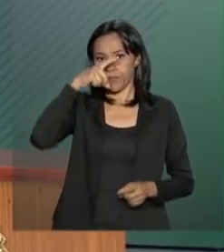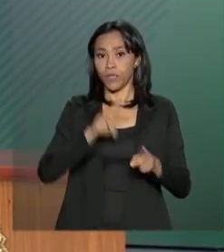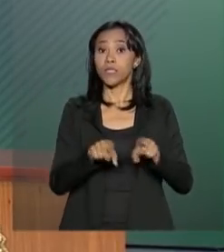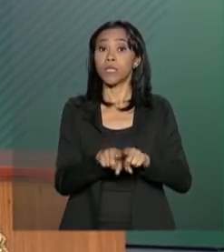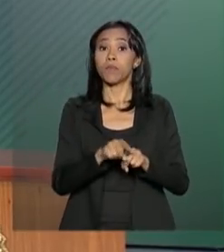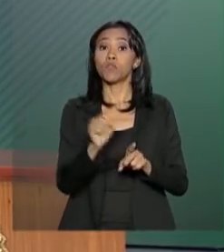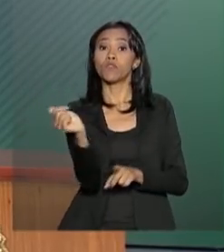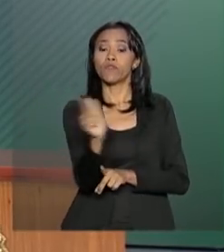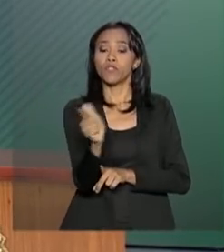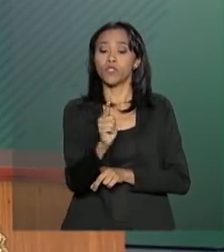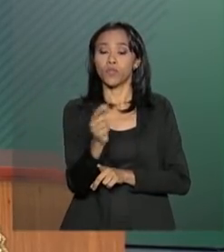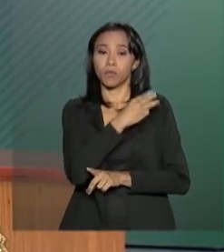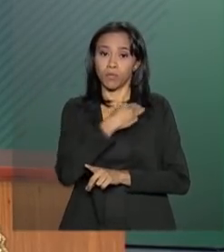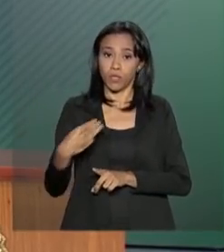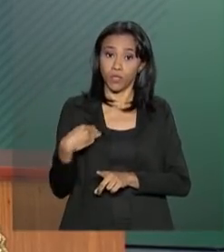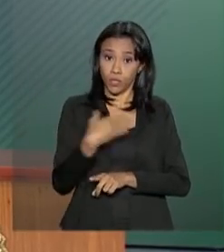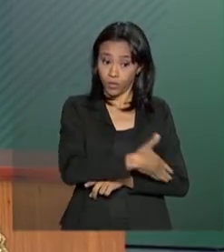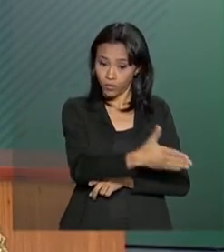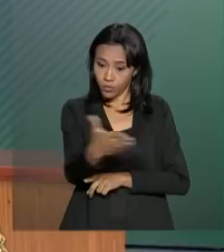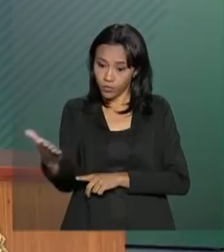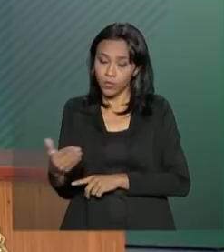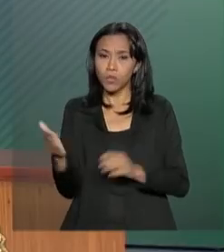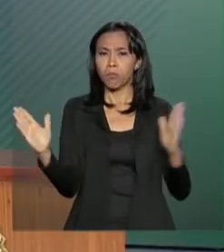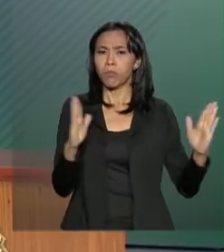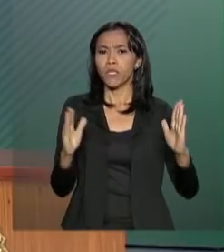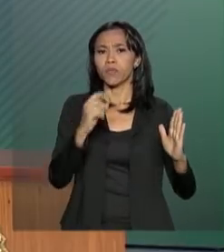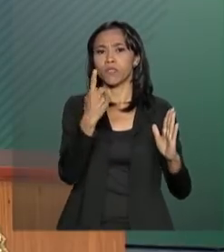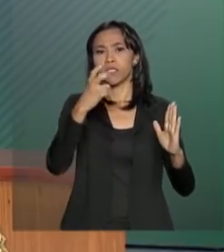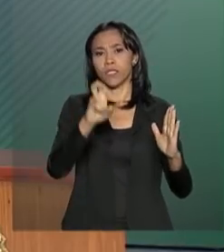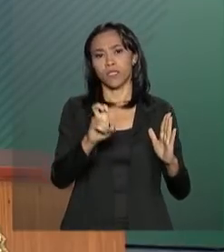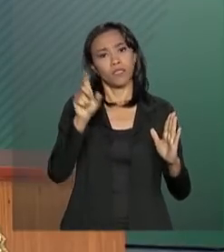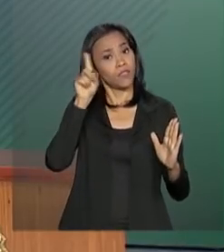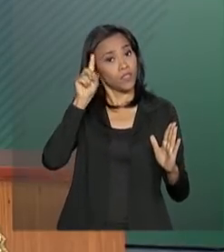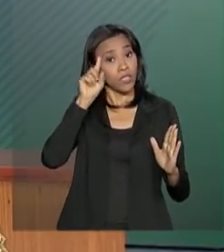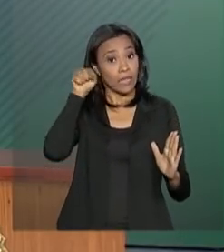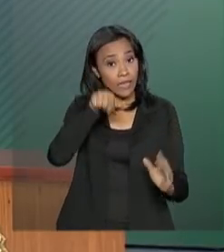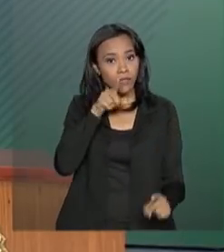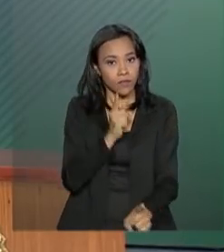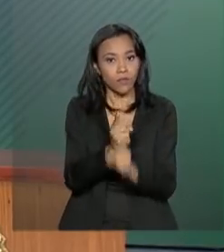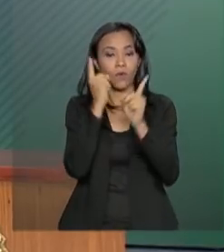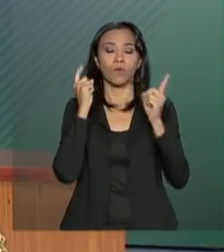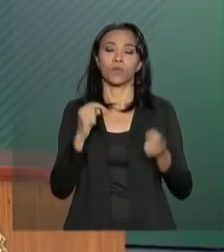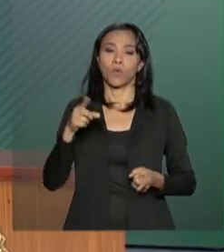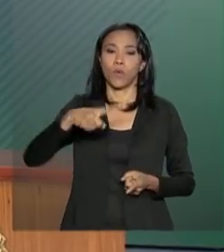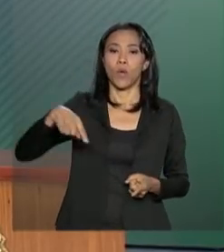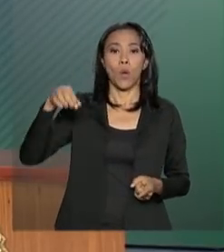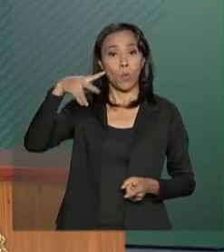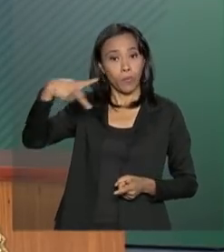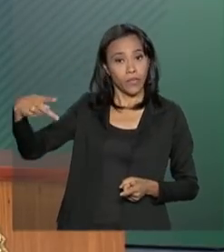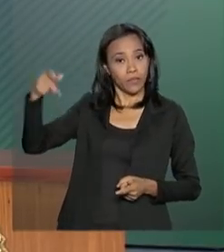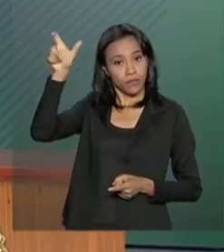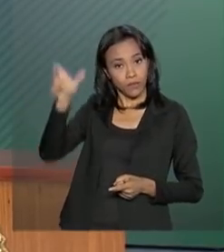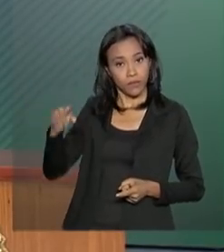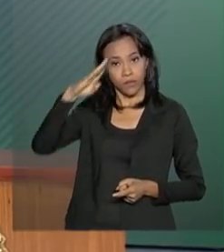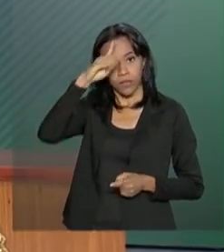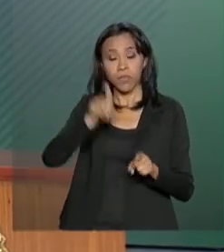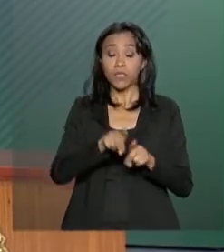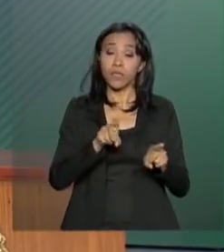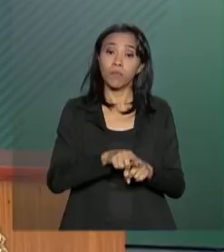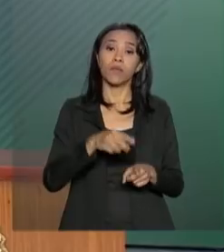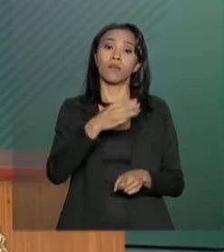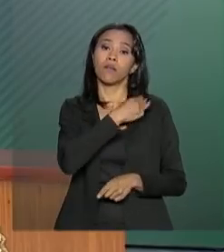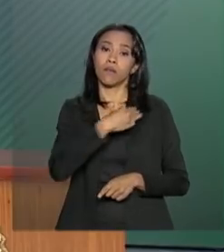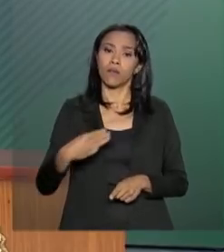ministros nesses primeiros 15 dias de governo nesses encontros o presidente e os ministros têm discutido metas e